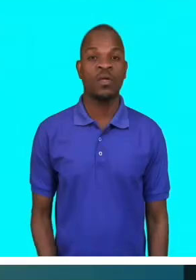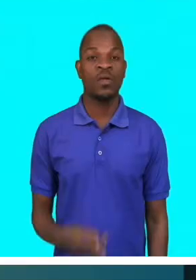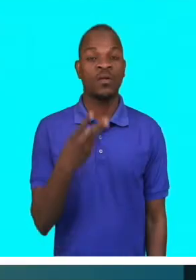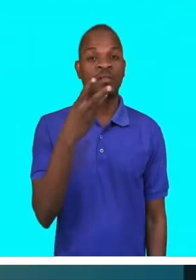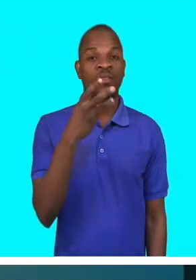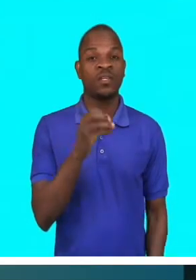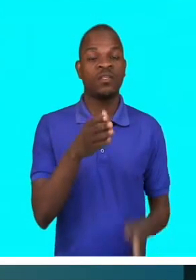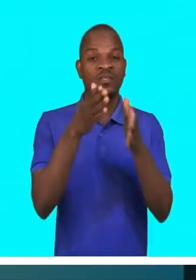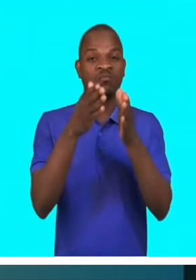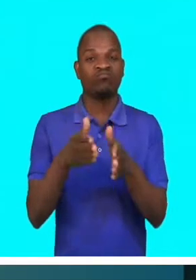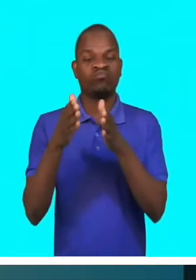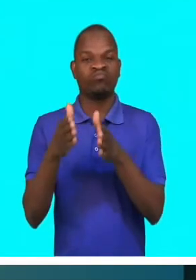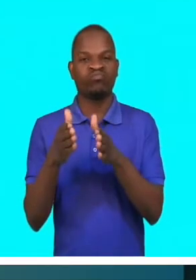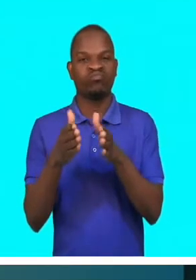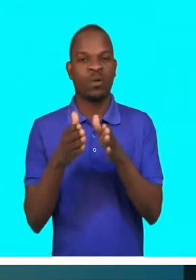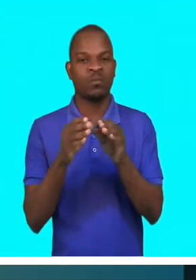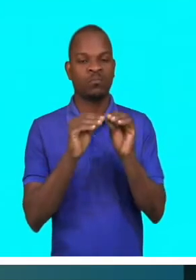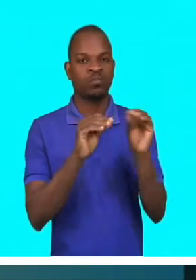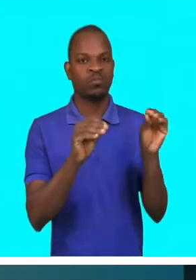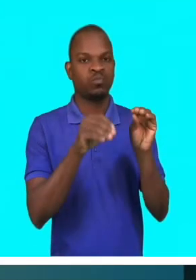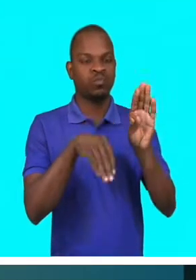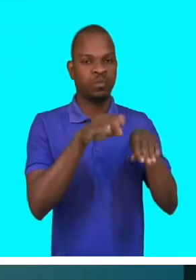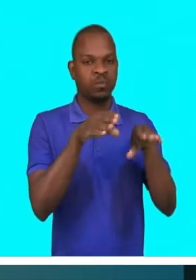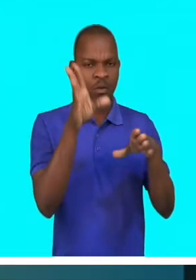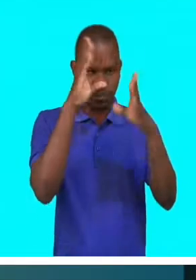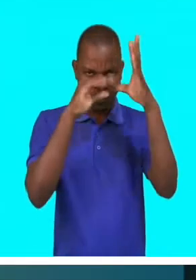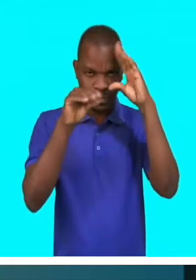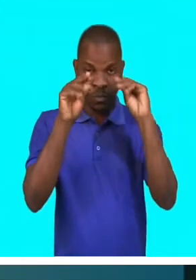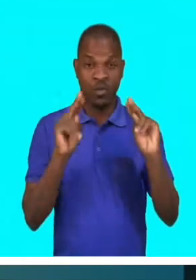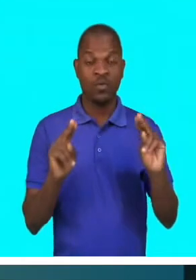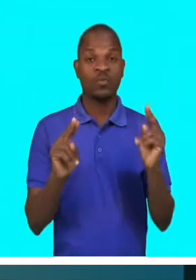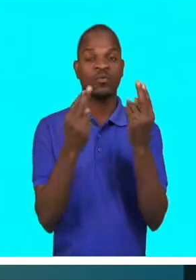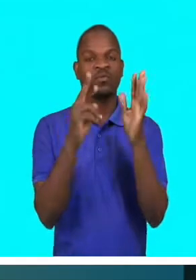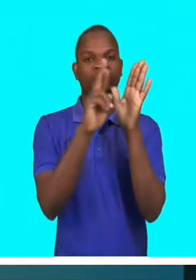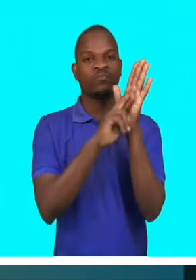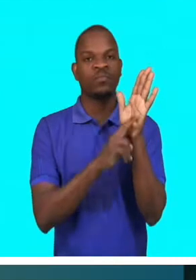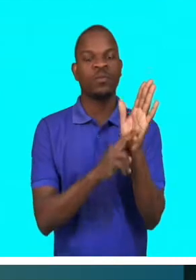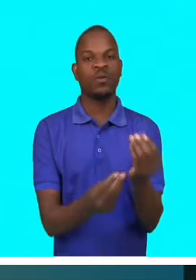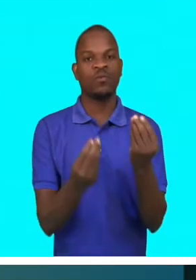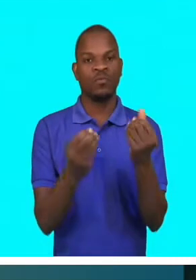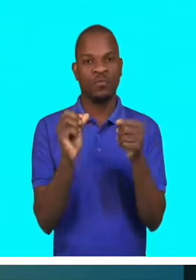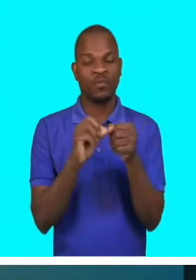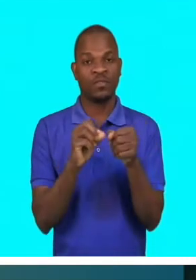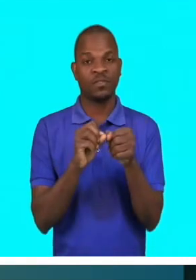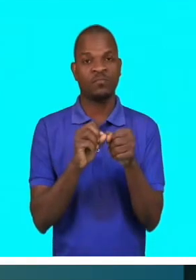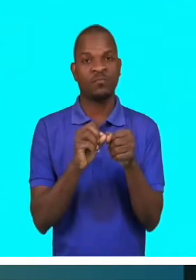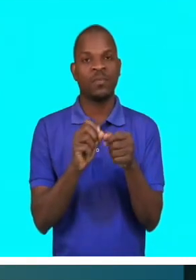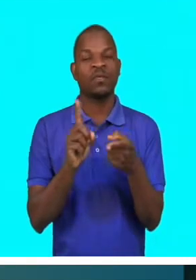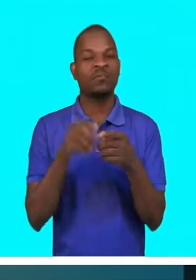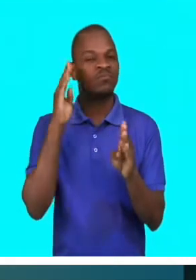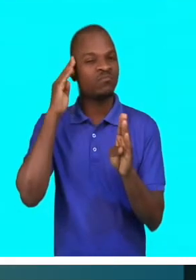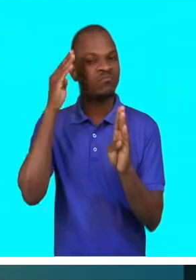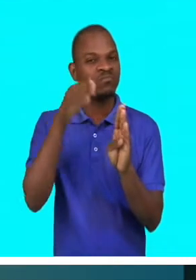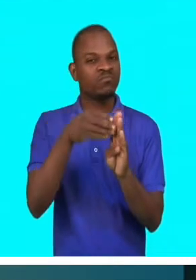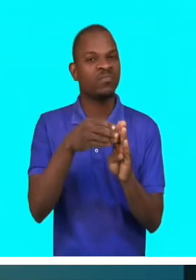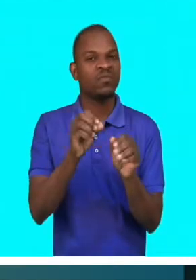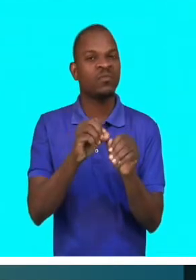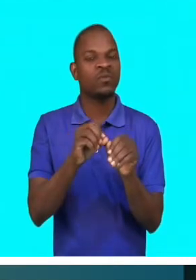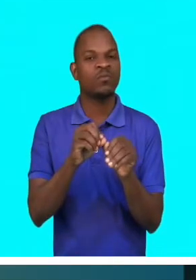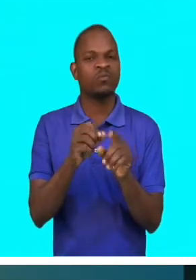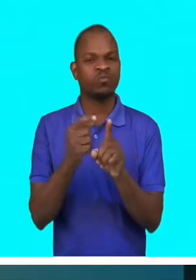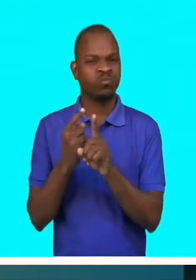30 treinadores de futebol foram capacitados em novos modelos técnicos e táticos com o objetivo de